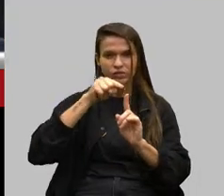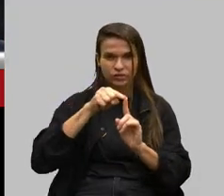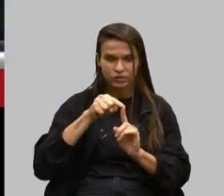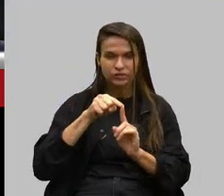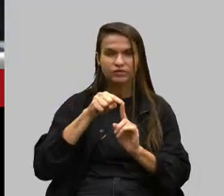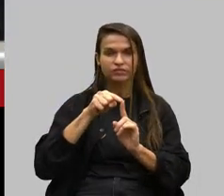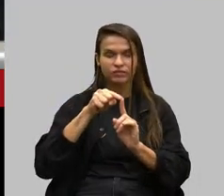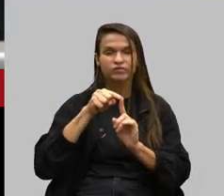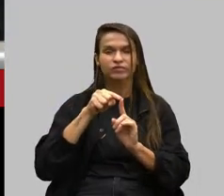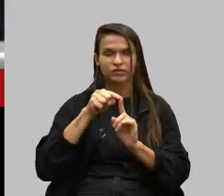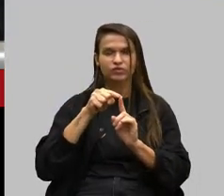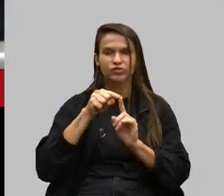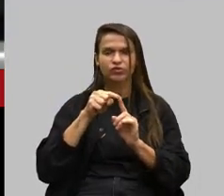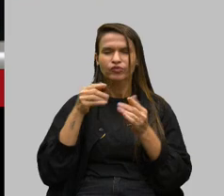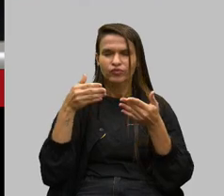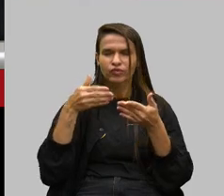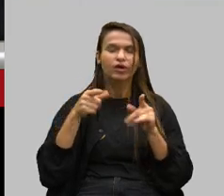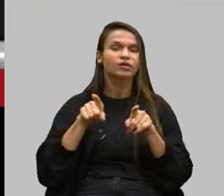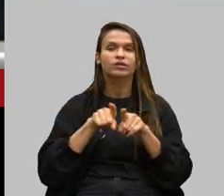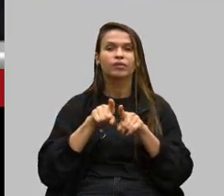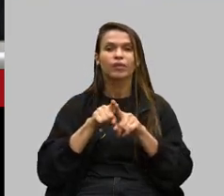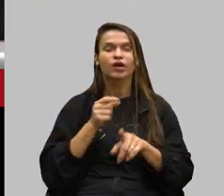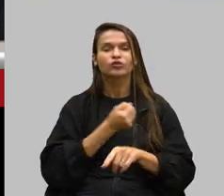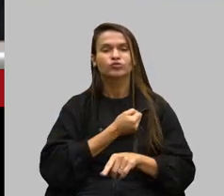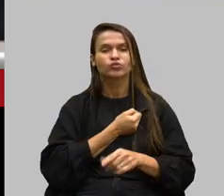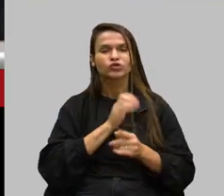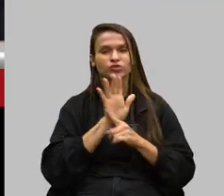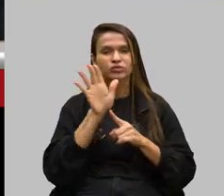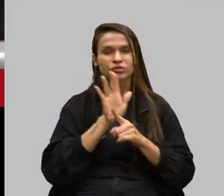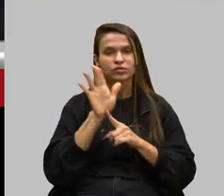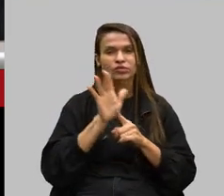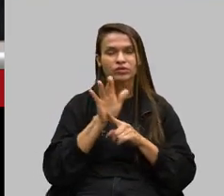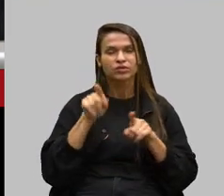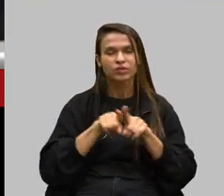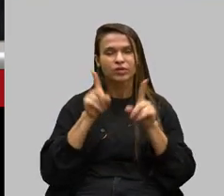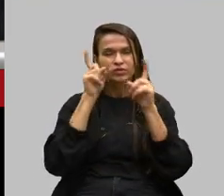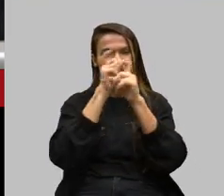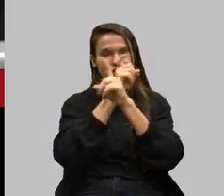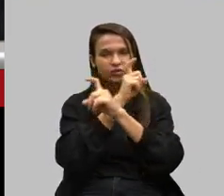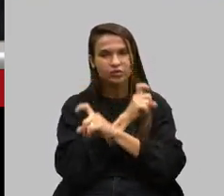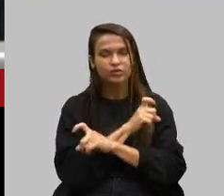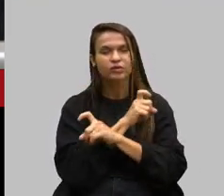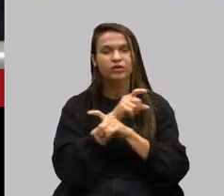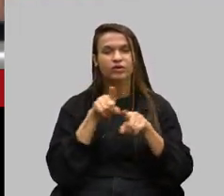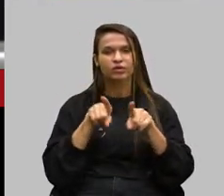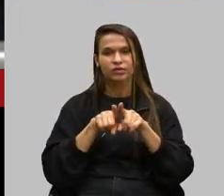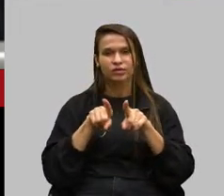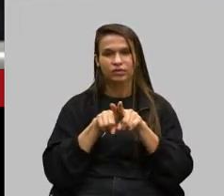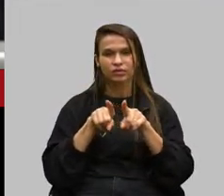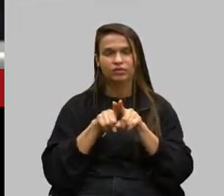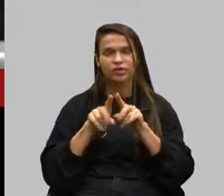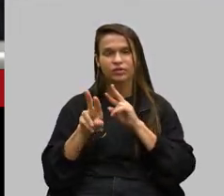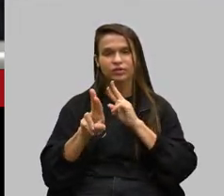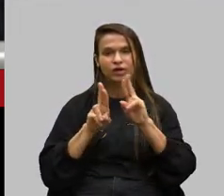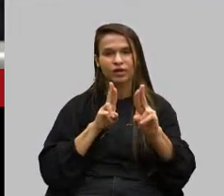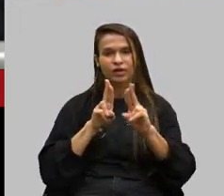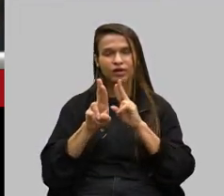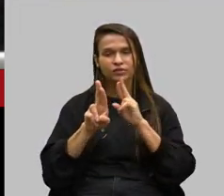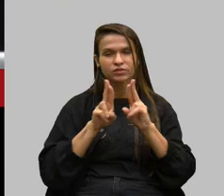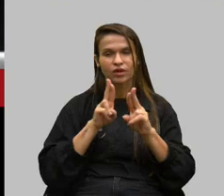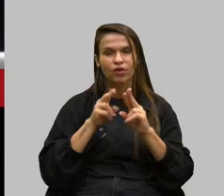que trata um trata um pouquinho do número de demandas e da complexidade dessa questão eh desta relação